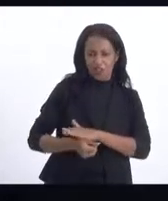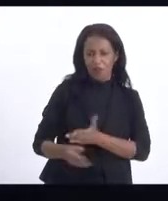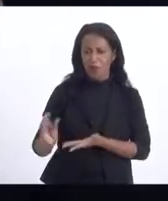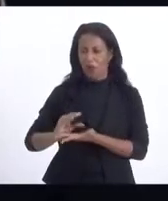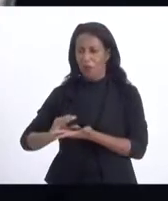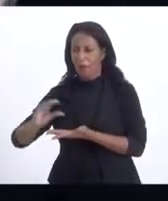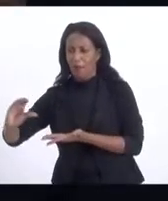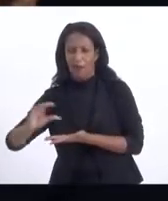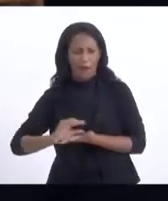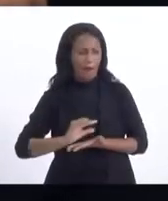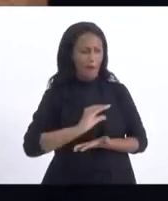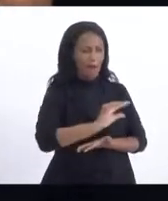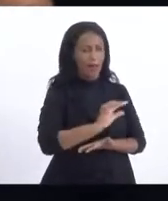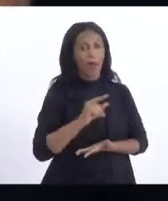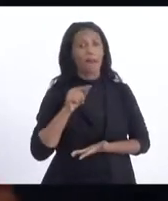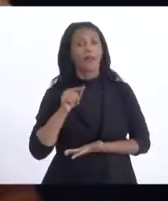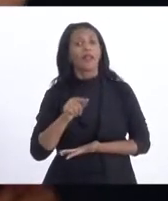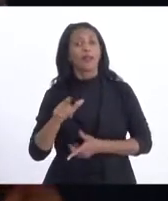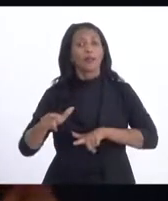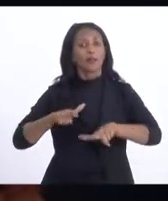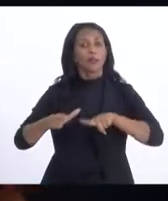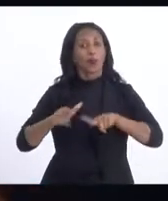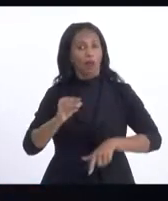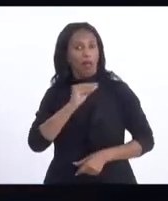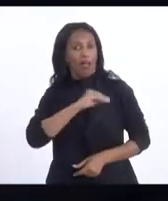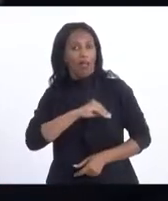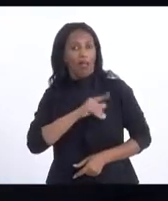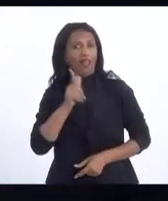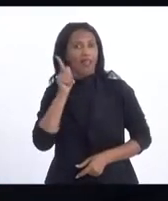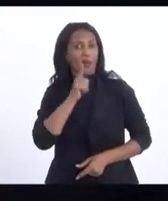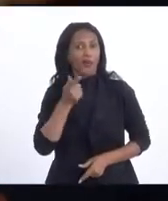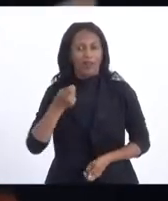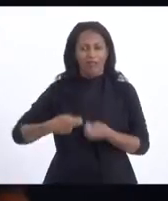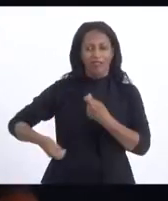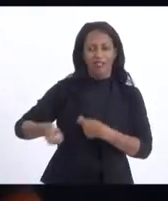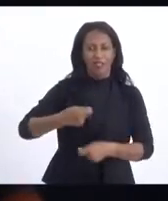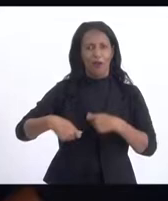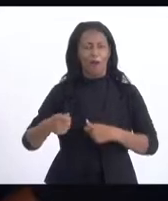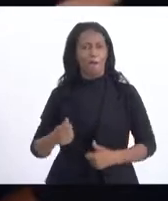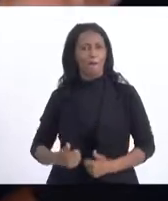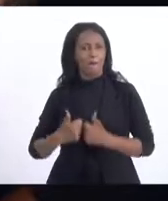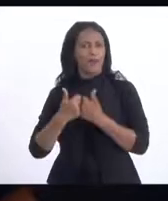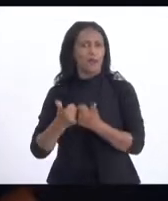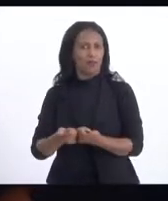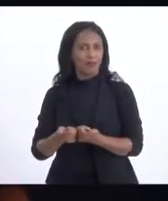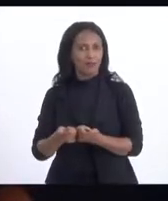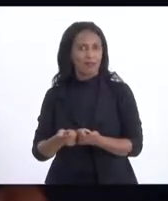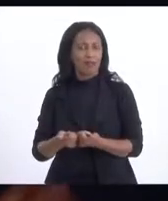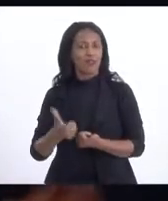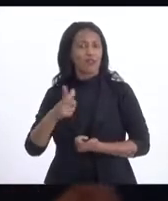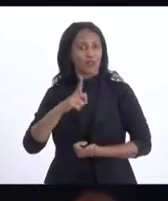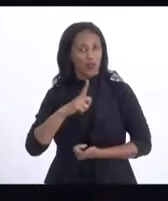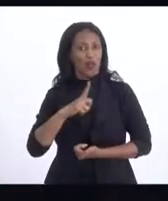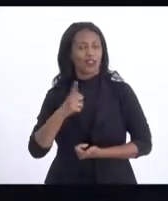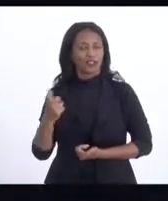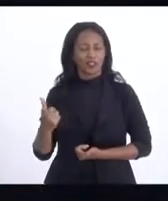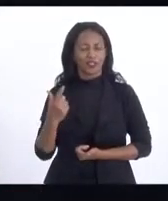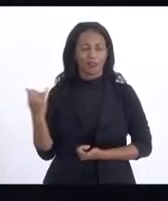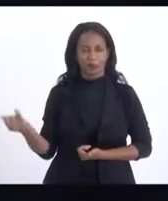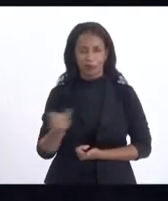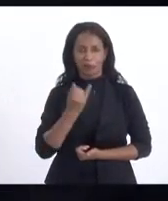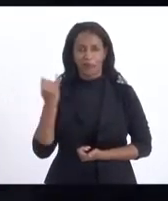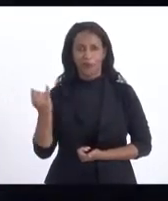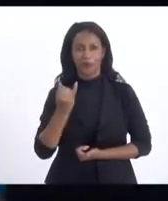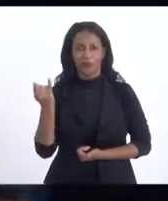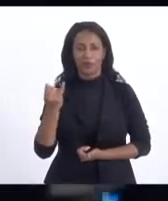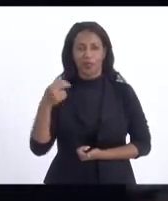agricultura para que o trabalhador tenha mais renda e nós possamos ter negócios ainda melhores. Nós temos um negócio importante no Noroeste porque